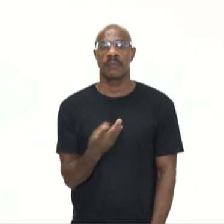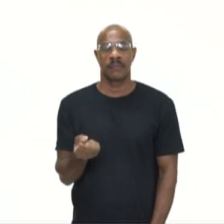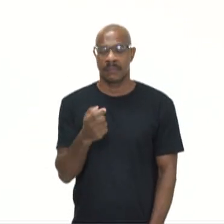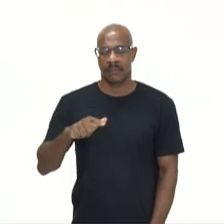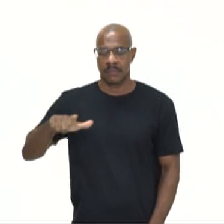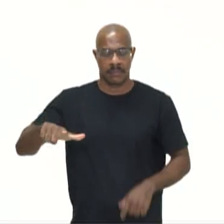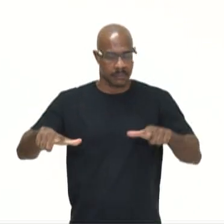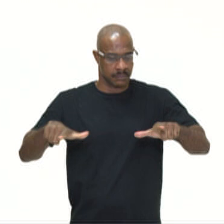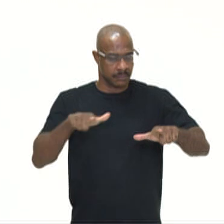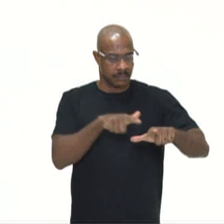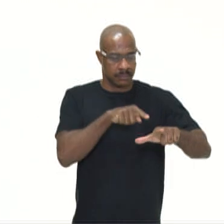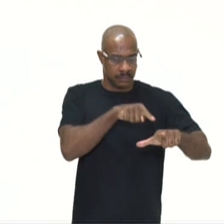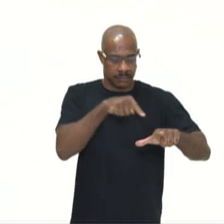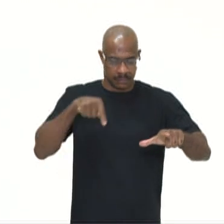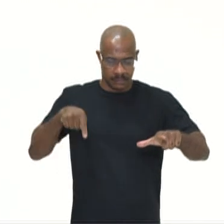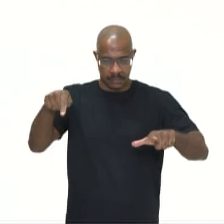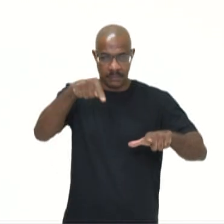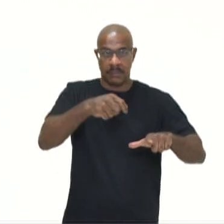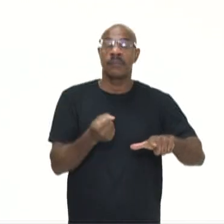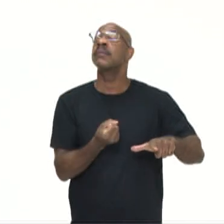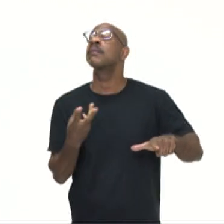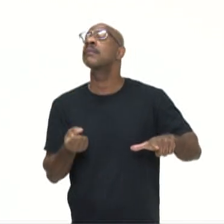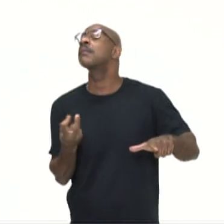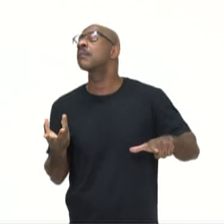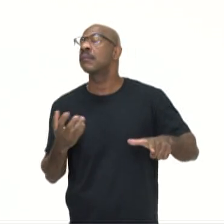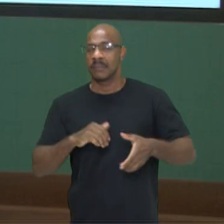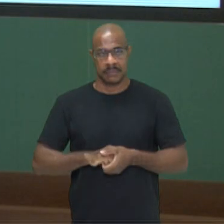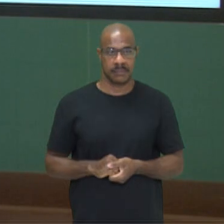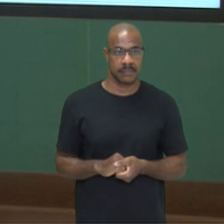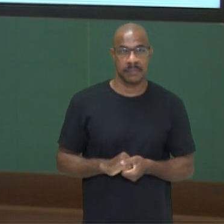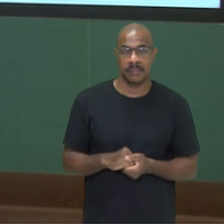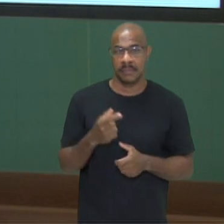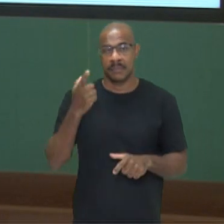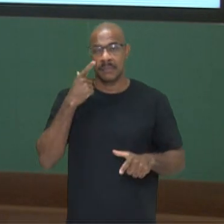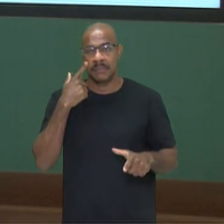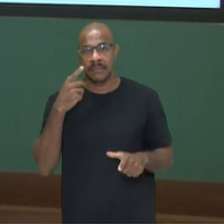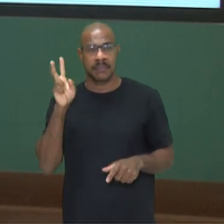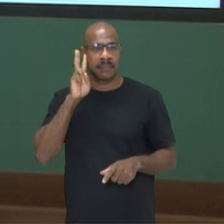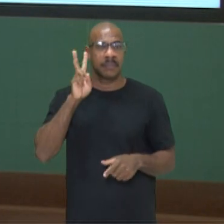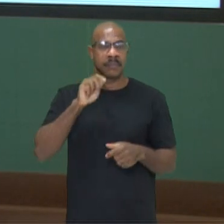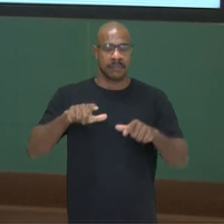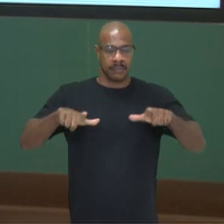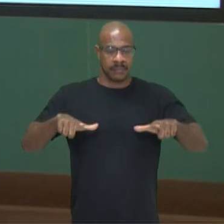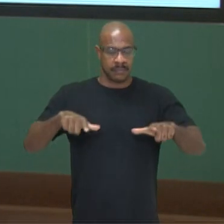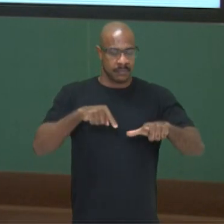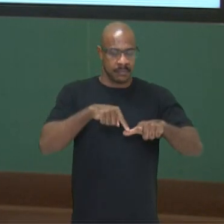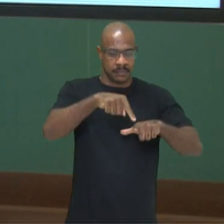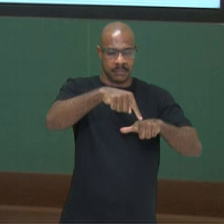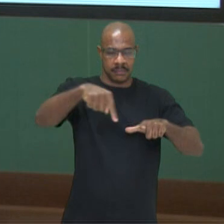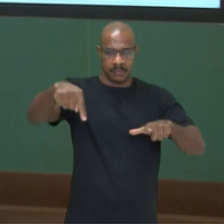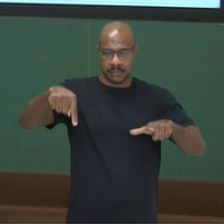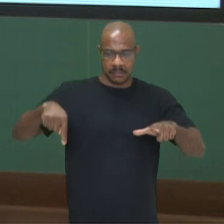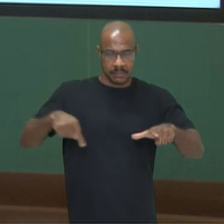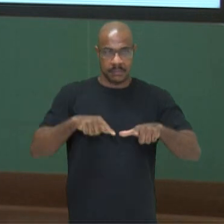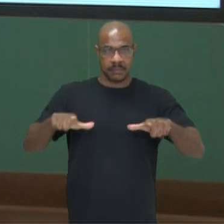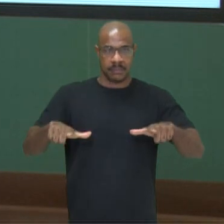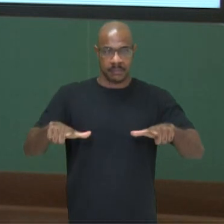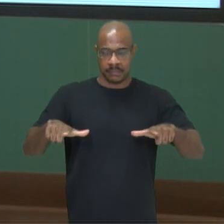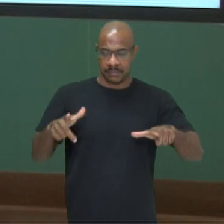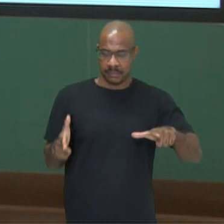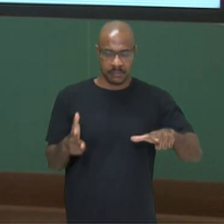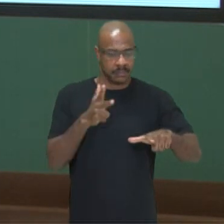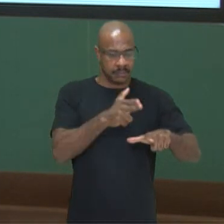o lado do terreno? Bom, primeiro vamos lembrar que o quadrado é um polígono que tem todos